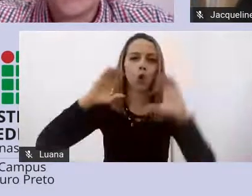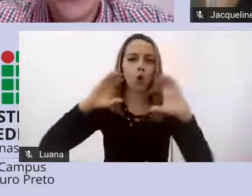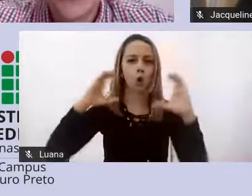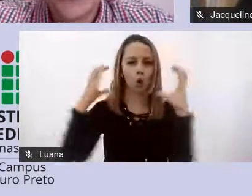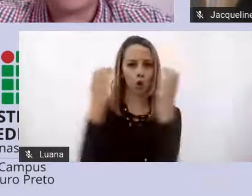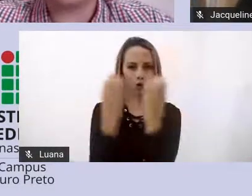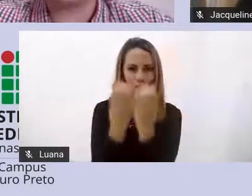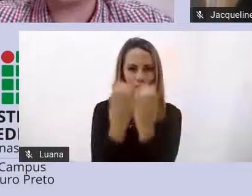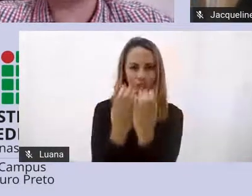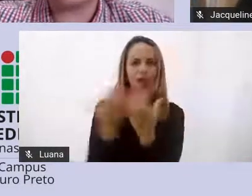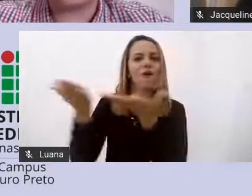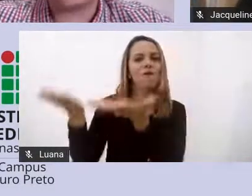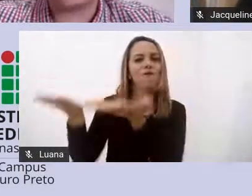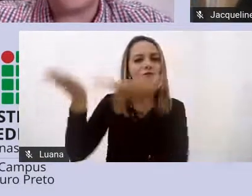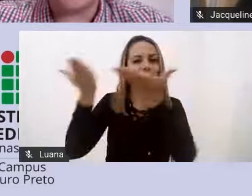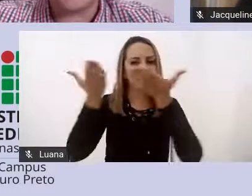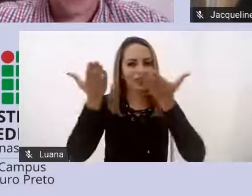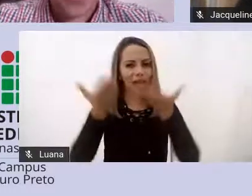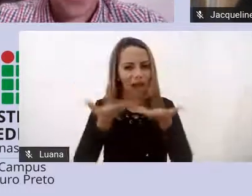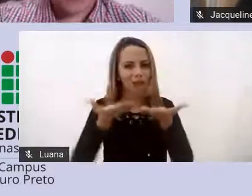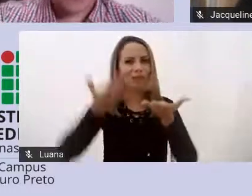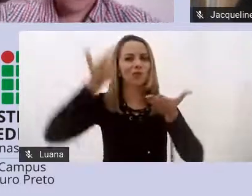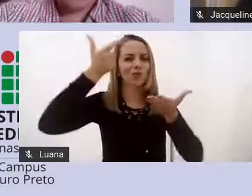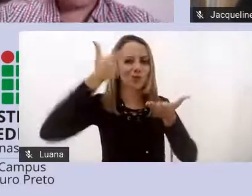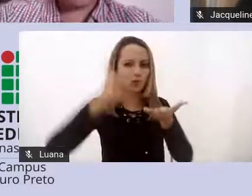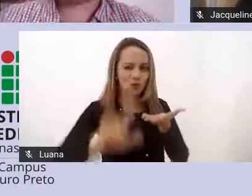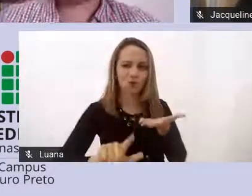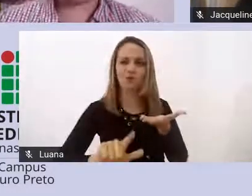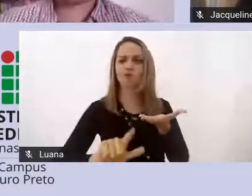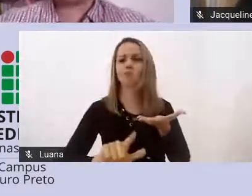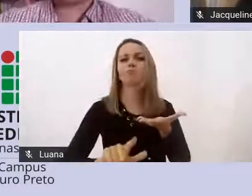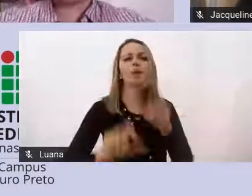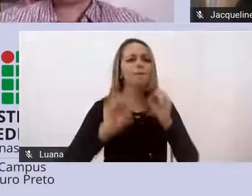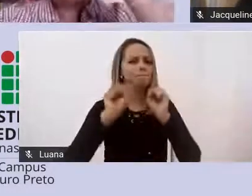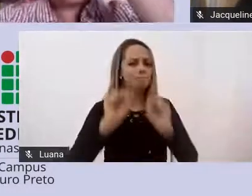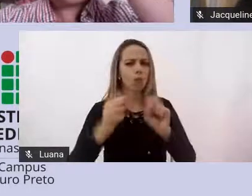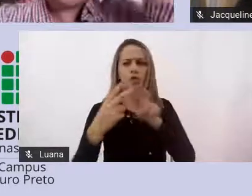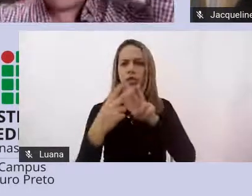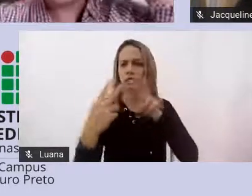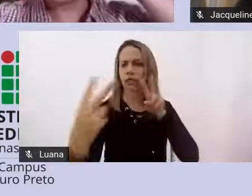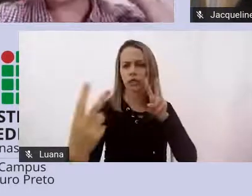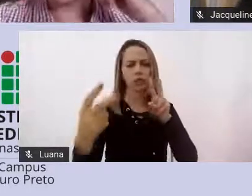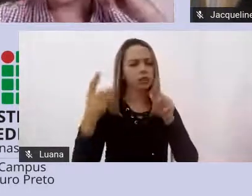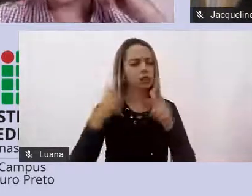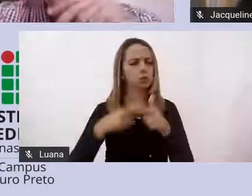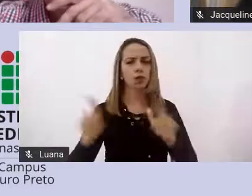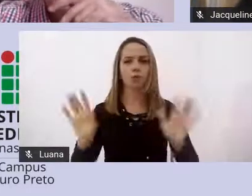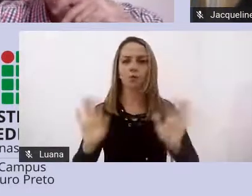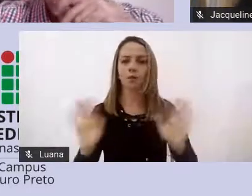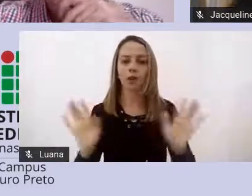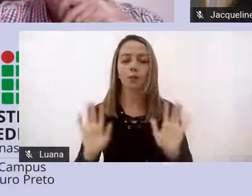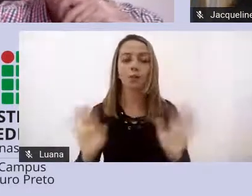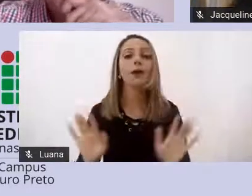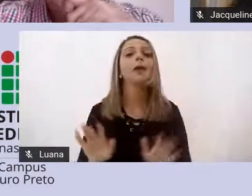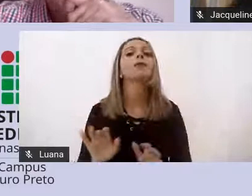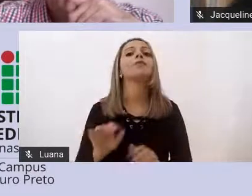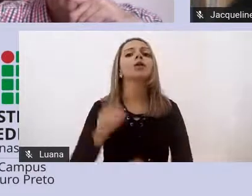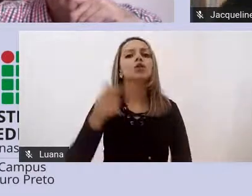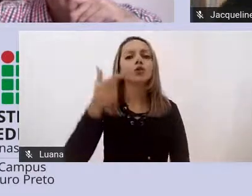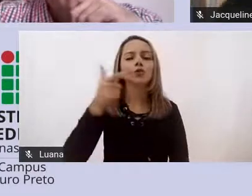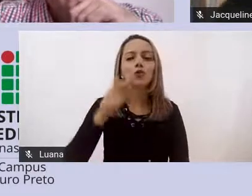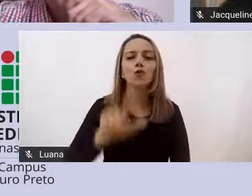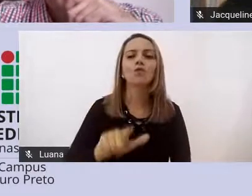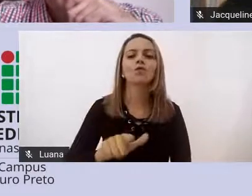convidá-los, né? Mesmo que à distância, para participarem, né, das bancas dos TCCs que a gente tem no